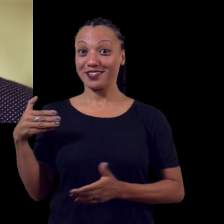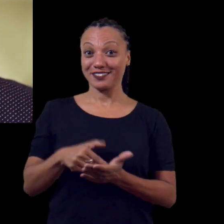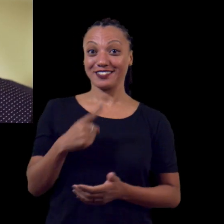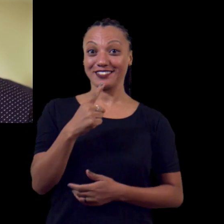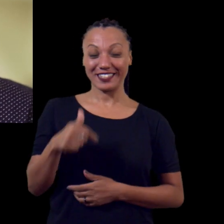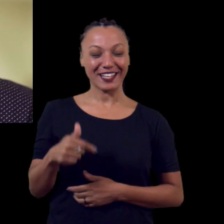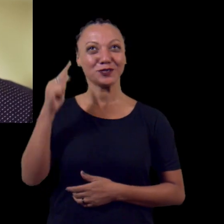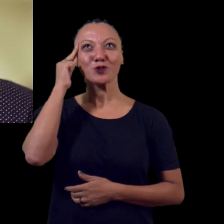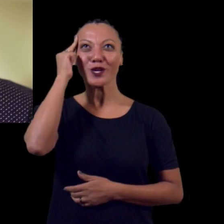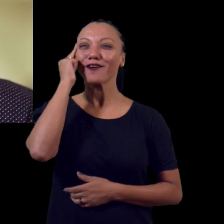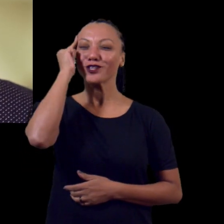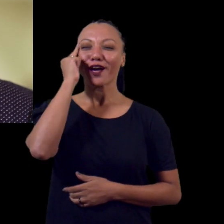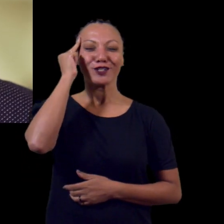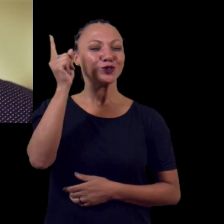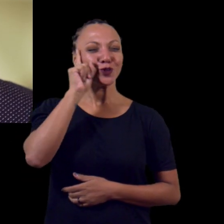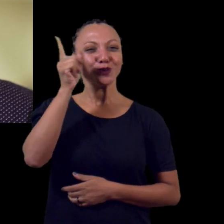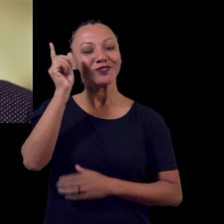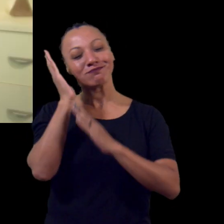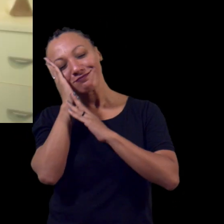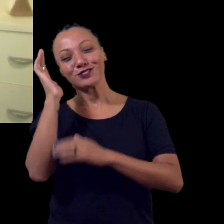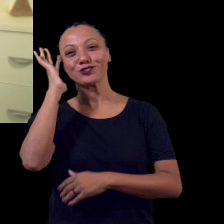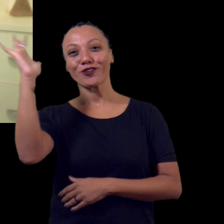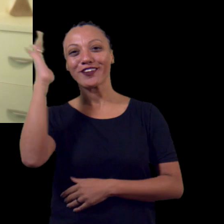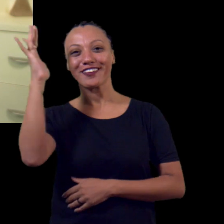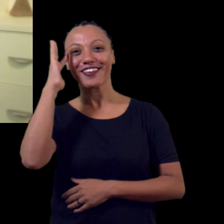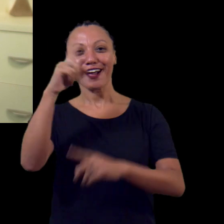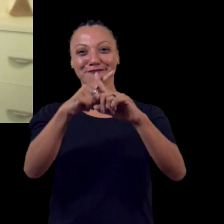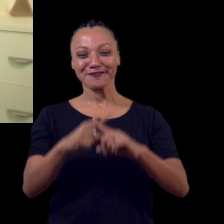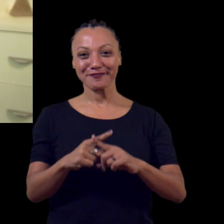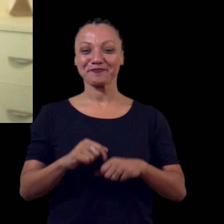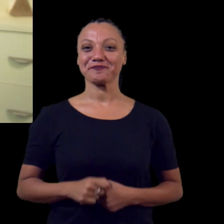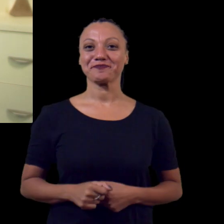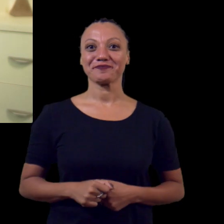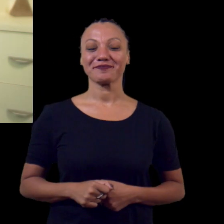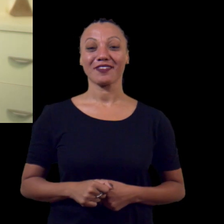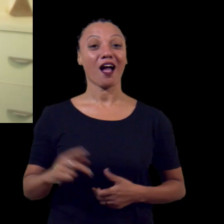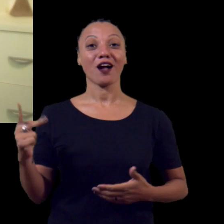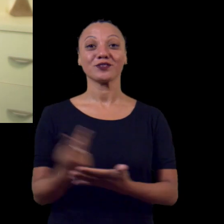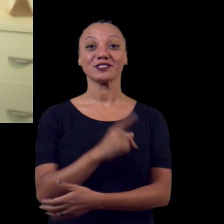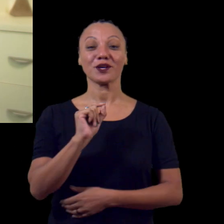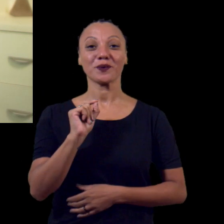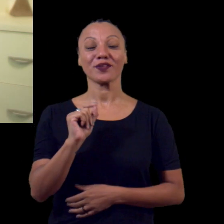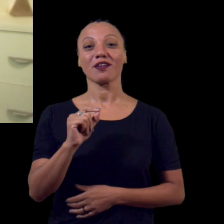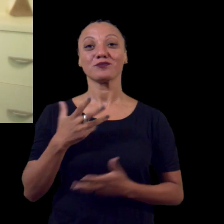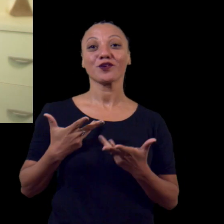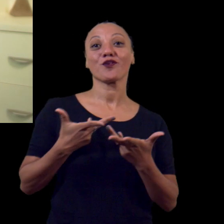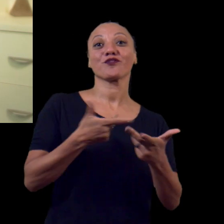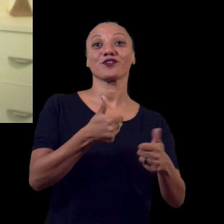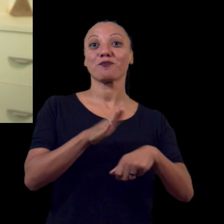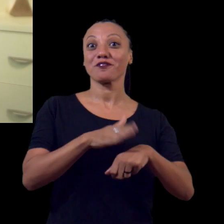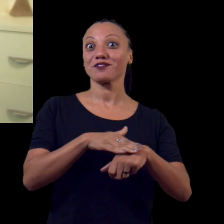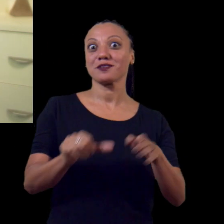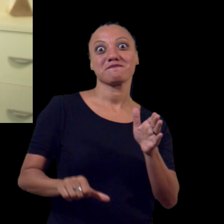eu mentalizava isso todas as noites quando eu dormia. E quando o Mário Travalini me disse que eu faria a minha estreia,